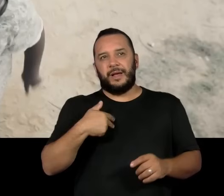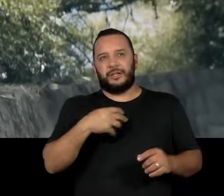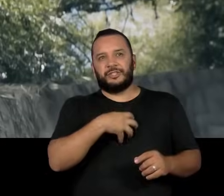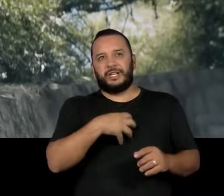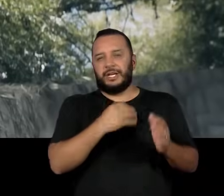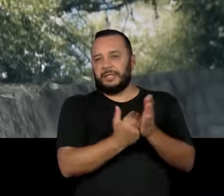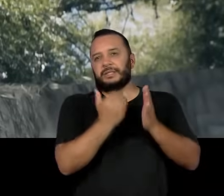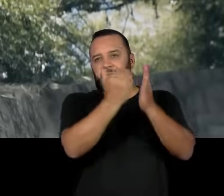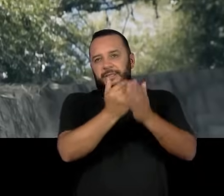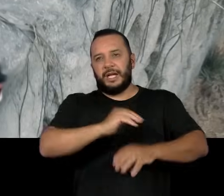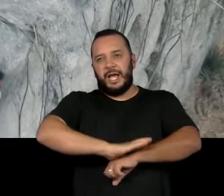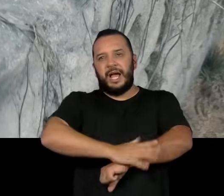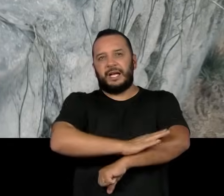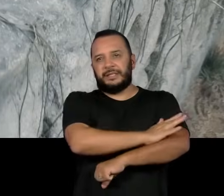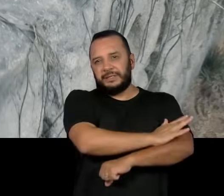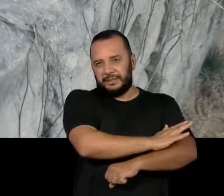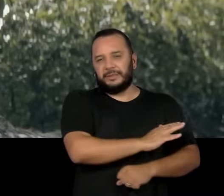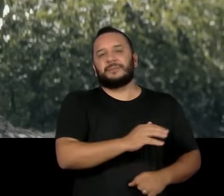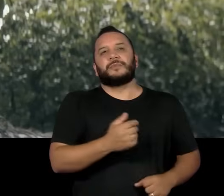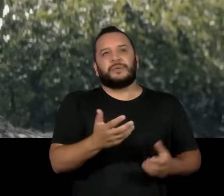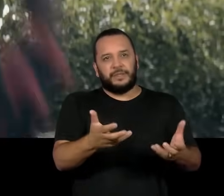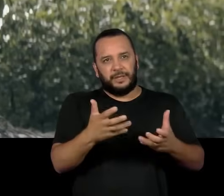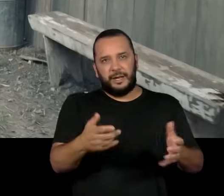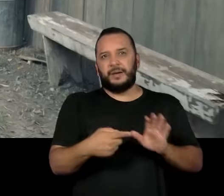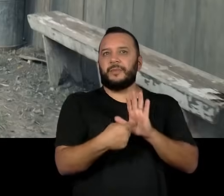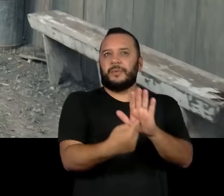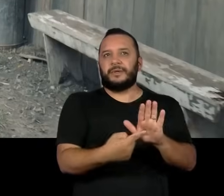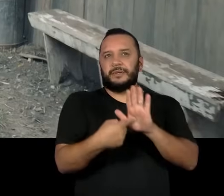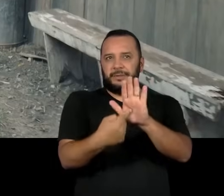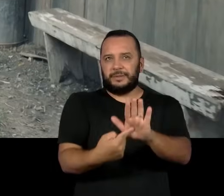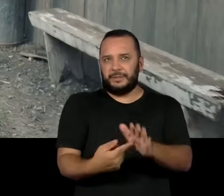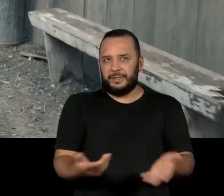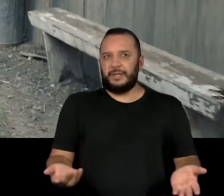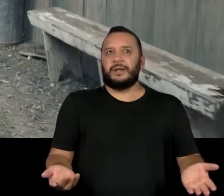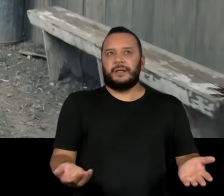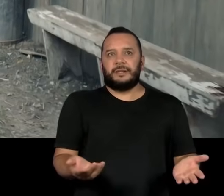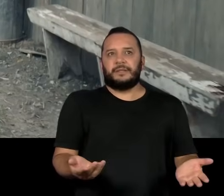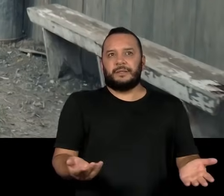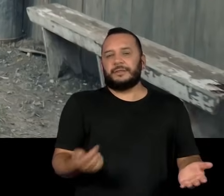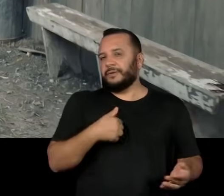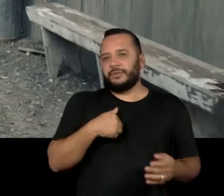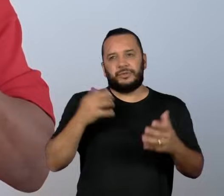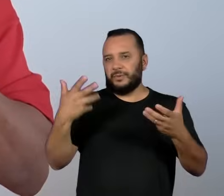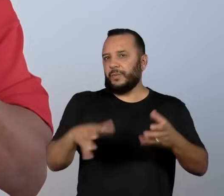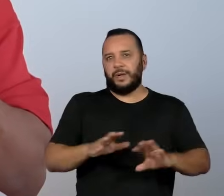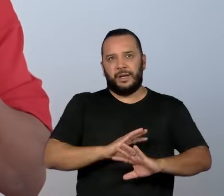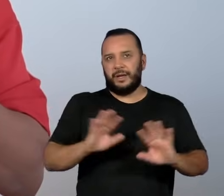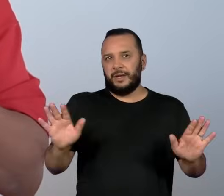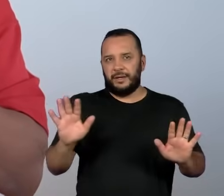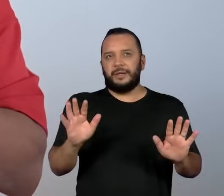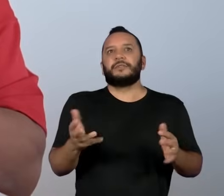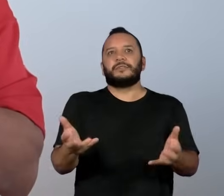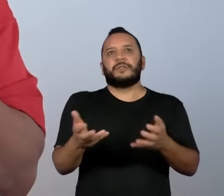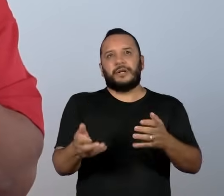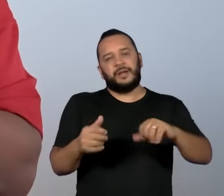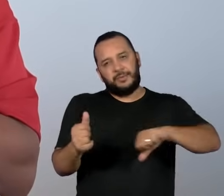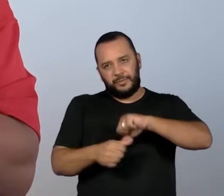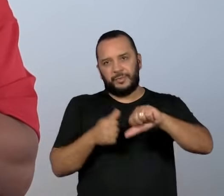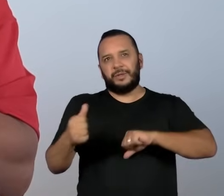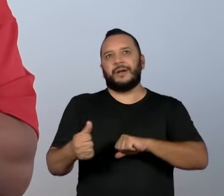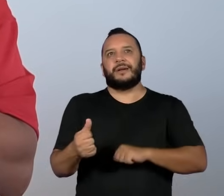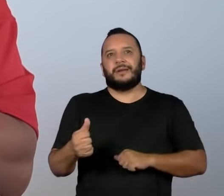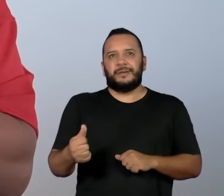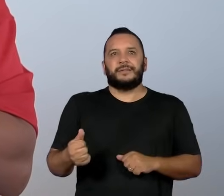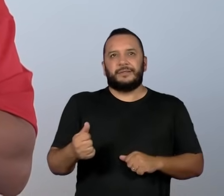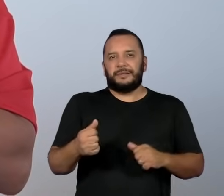o racismo estrutural insiste em nos colocar. Então a gente não quer esse lugar, a gente quer mudar, já que a gente está